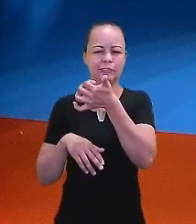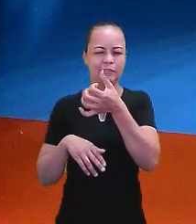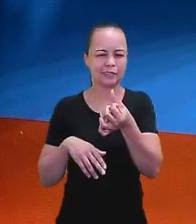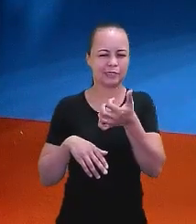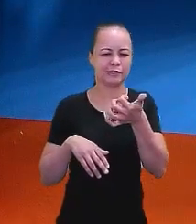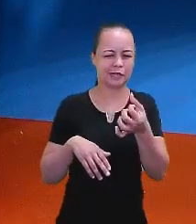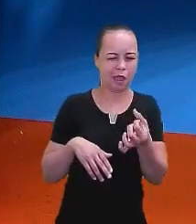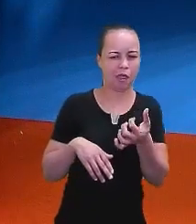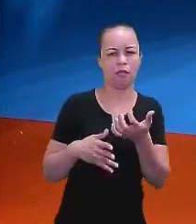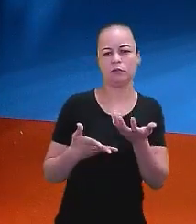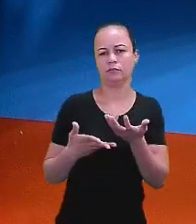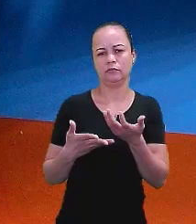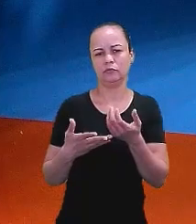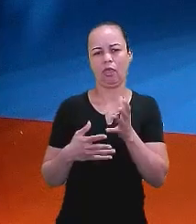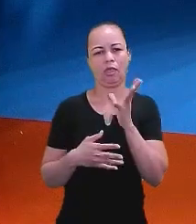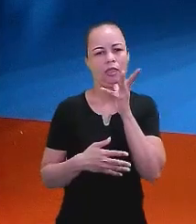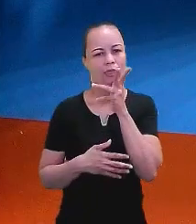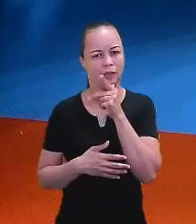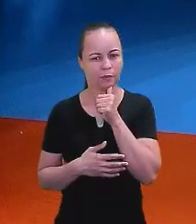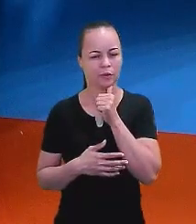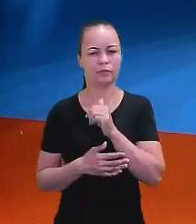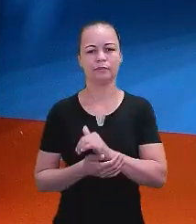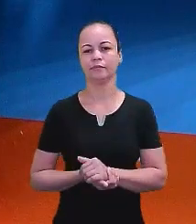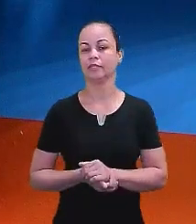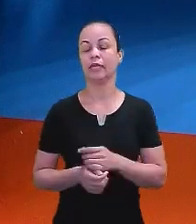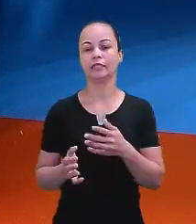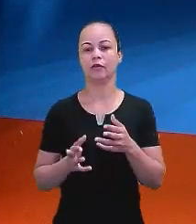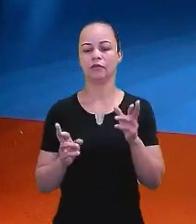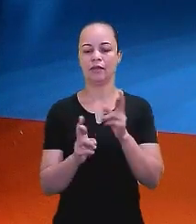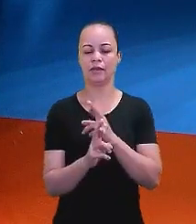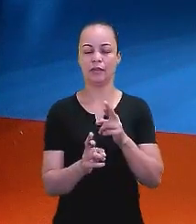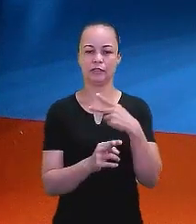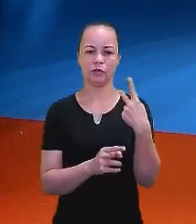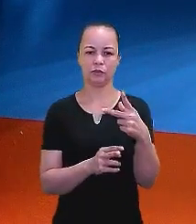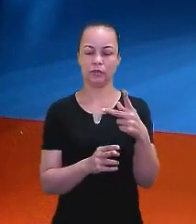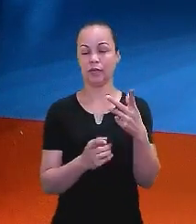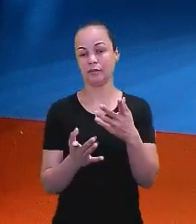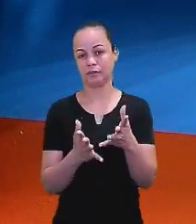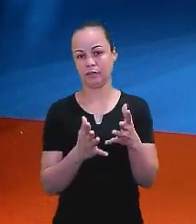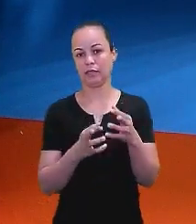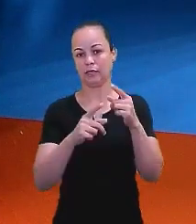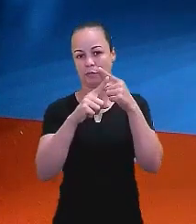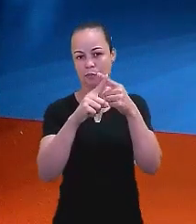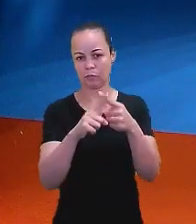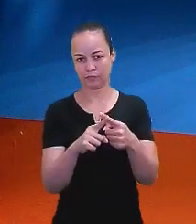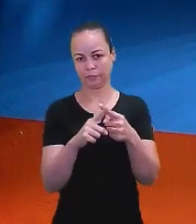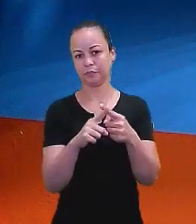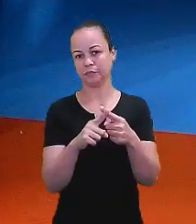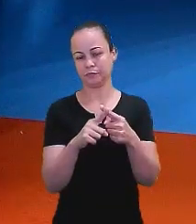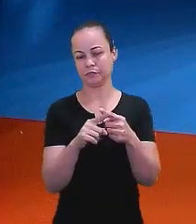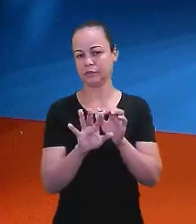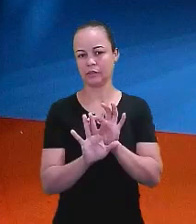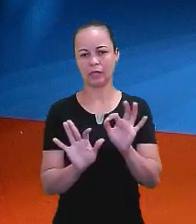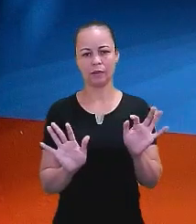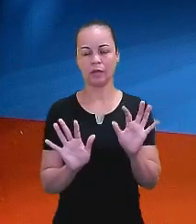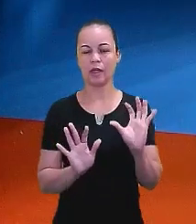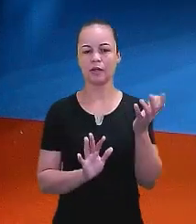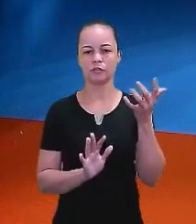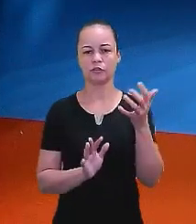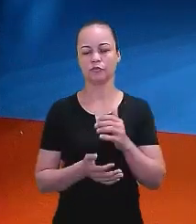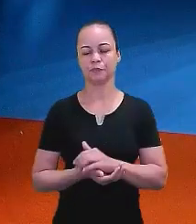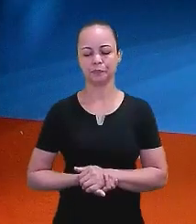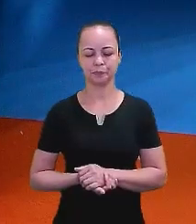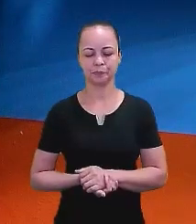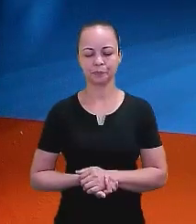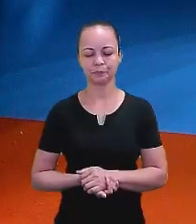em cada fileira. Pode demorar demais. Então, se eu tiver a relação dessa configuração retangular, de 12 por 16, resolveu o meu